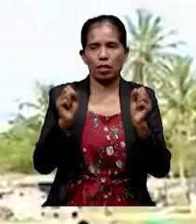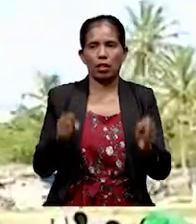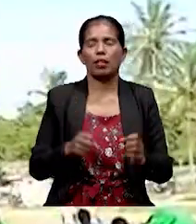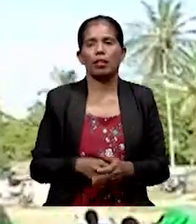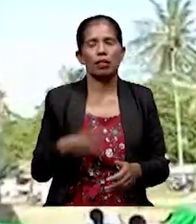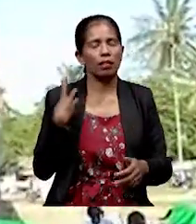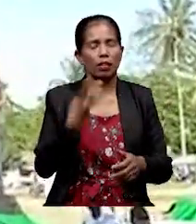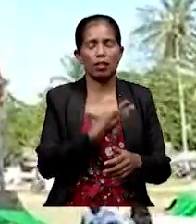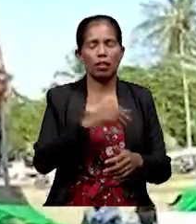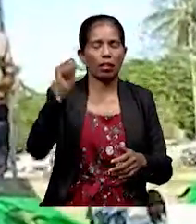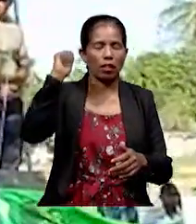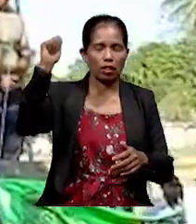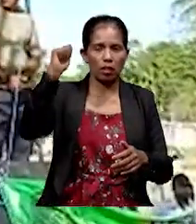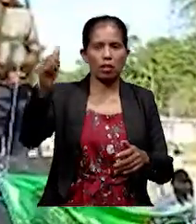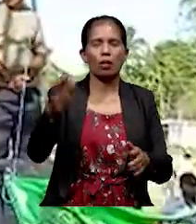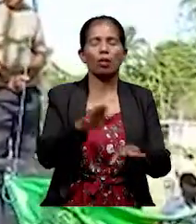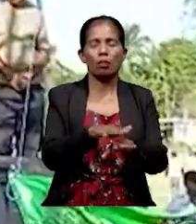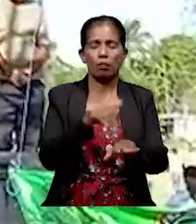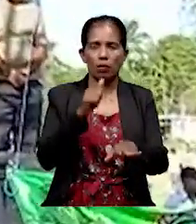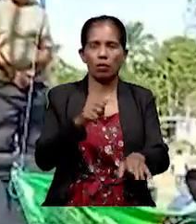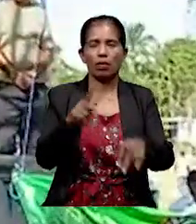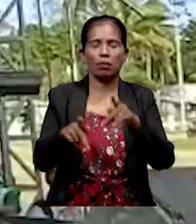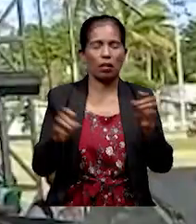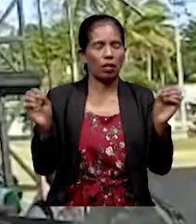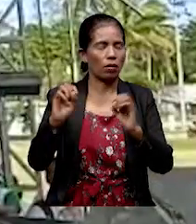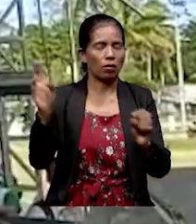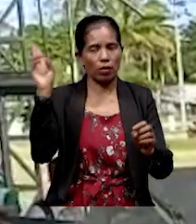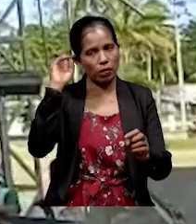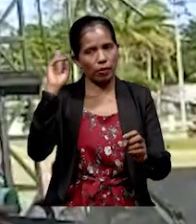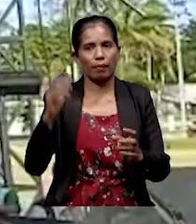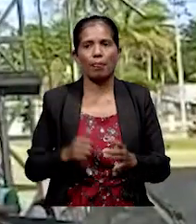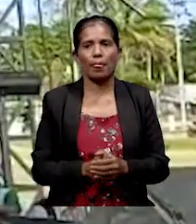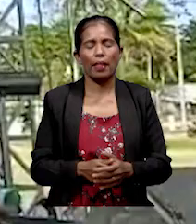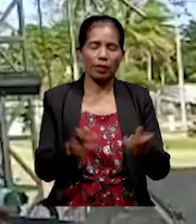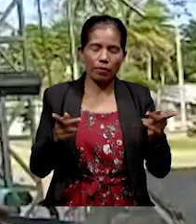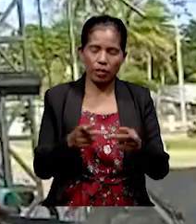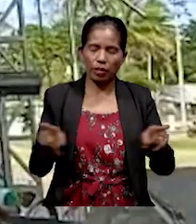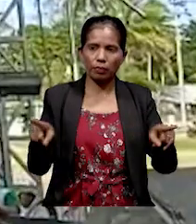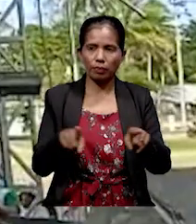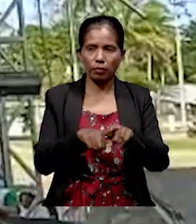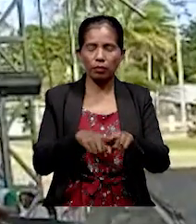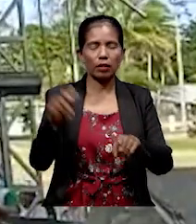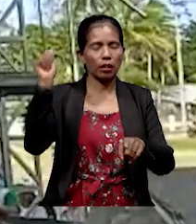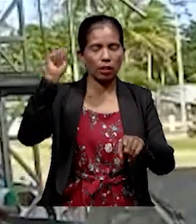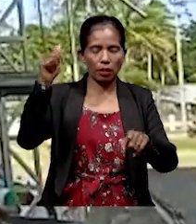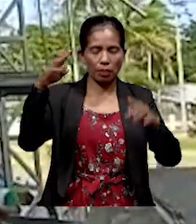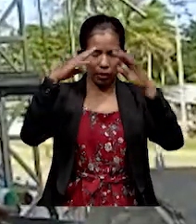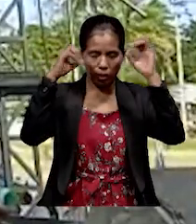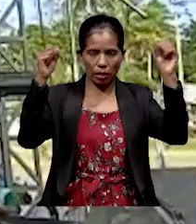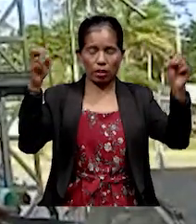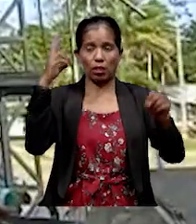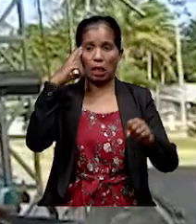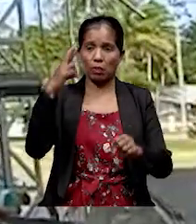tinha candidato uma boa atenção para a maneira que eu E a Fatin Nessan, candidato presidente da República, José Ramos